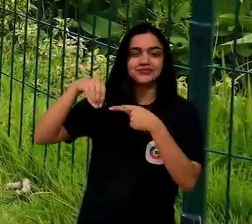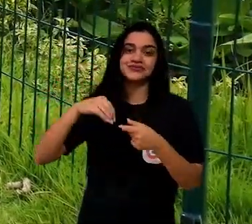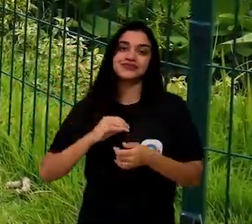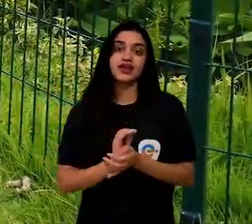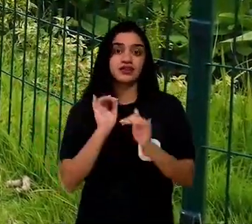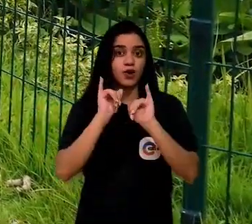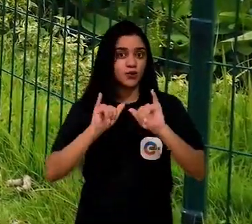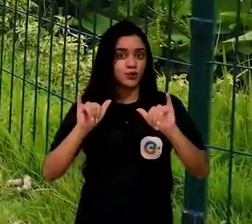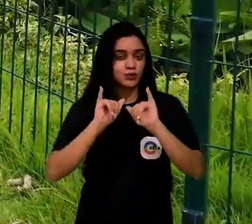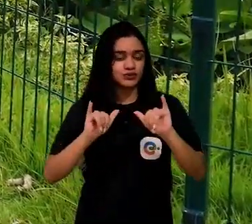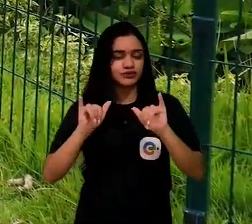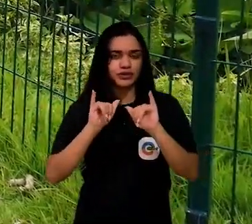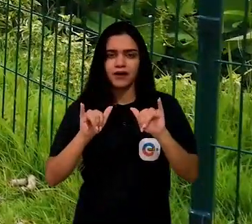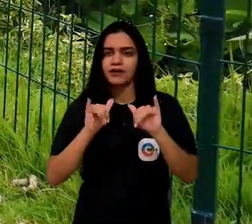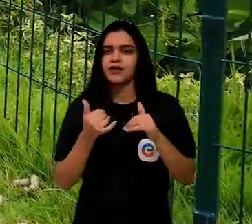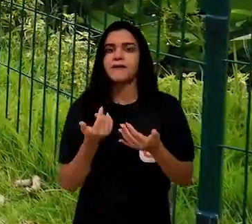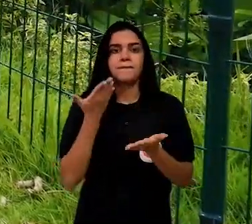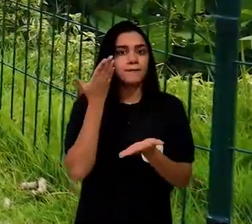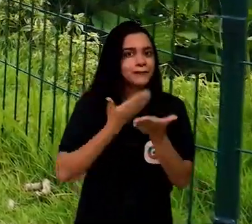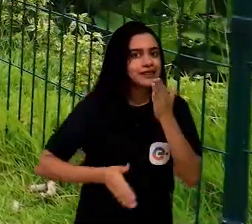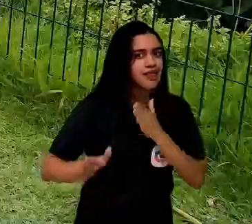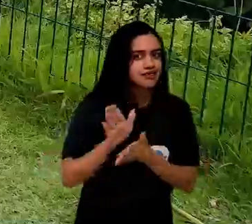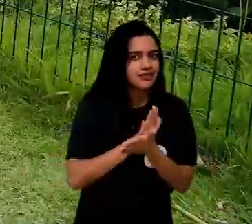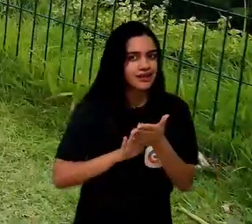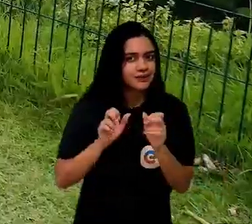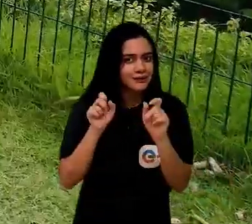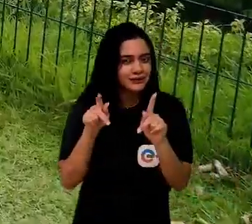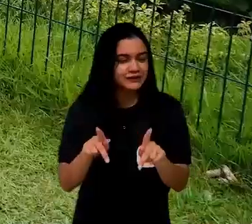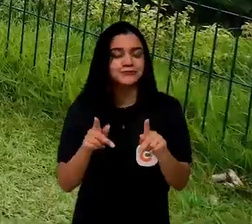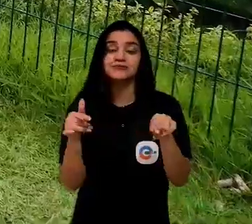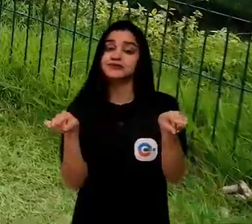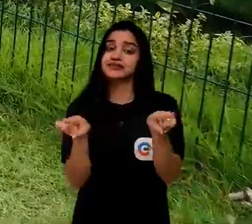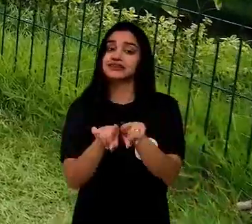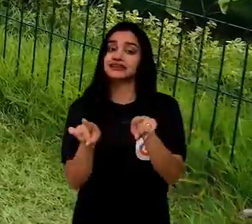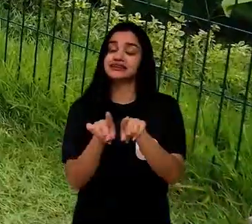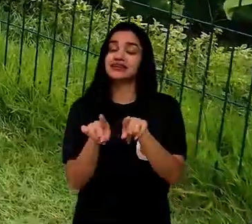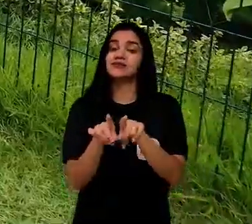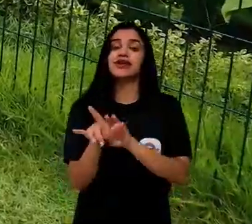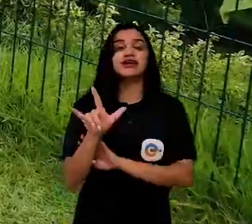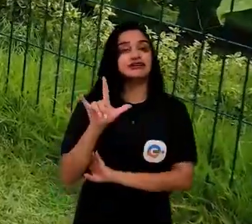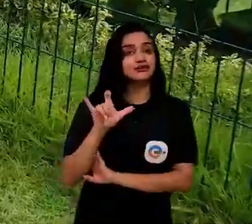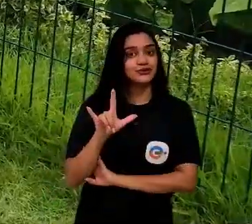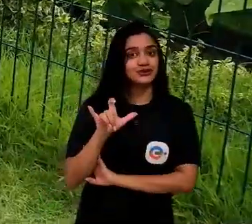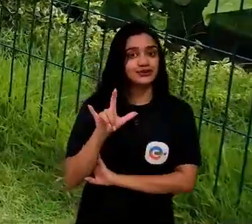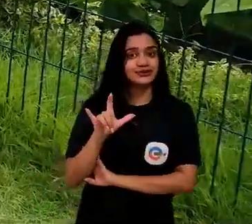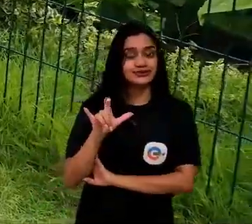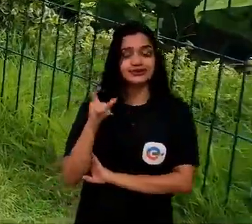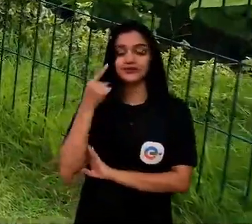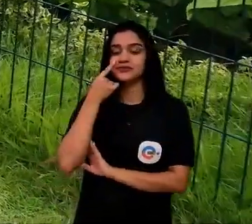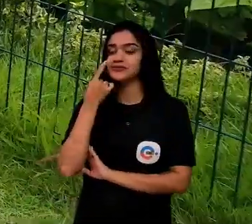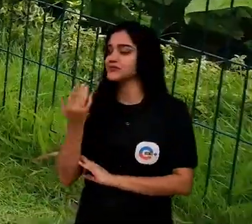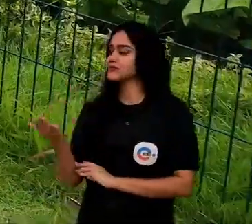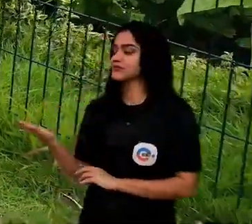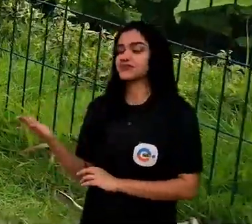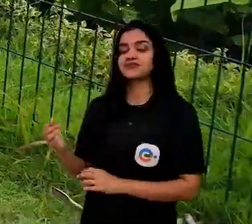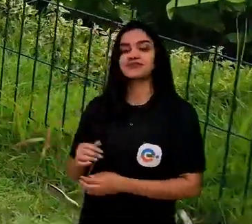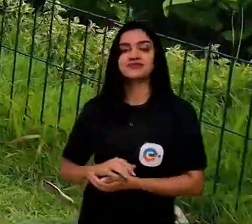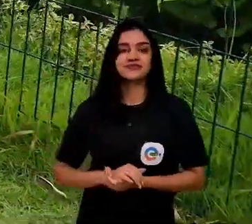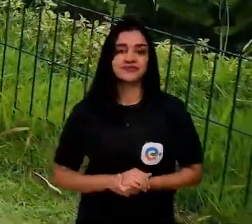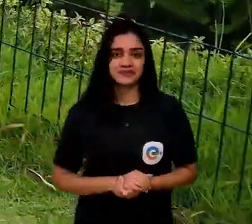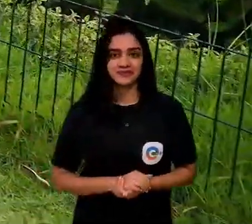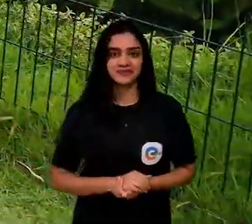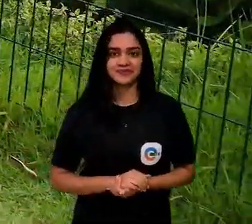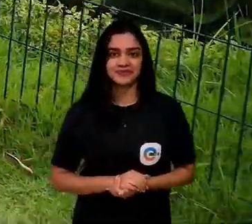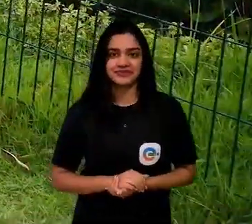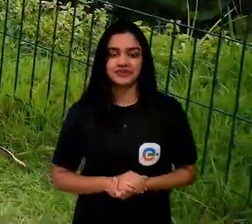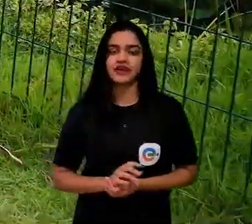notificações para não perder nada. E também estamos no Instagram com o @educarecifeplay.